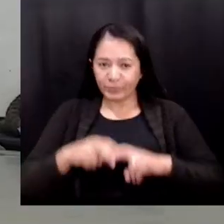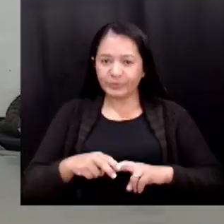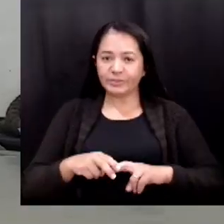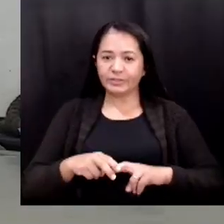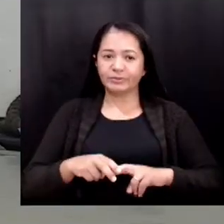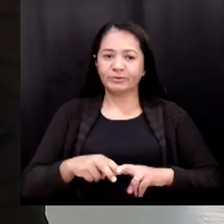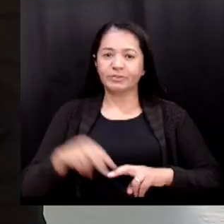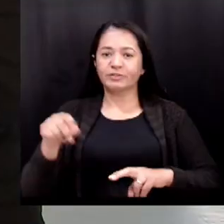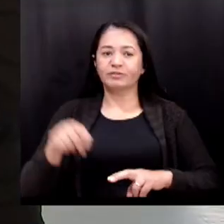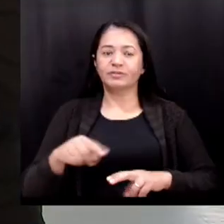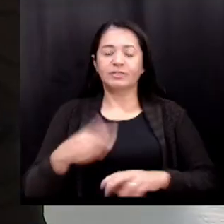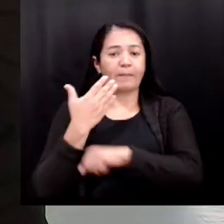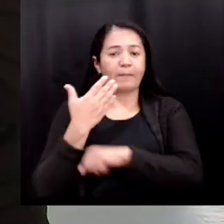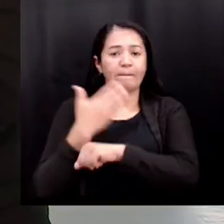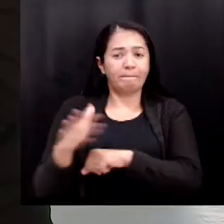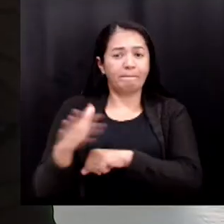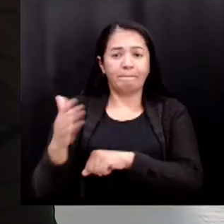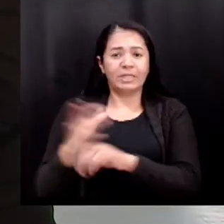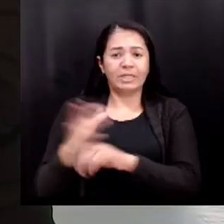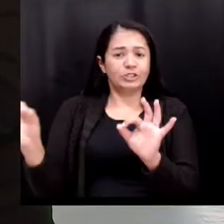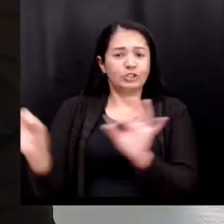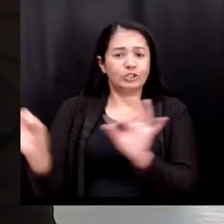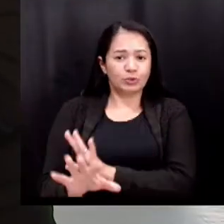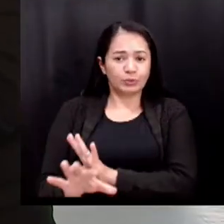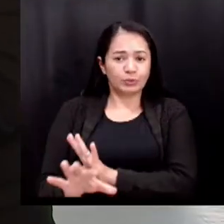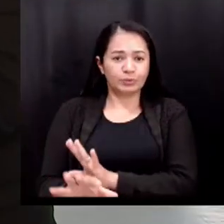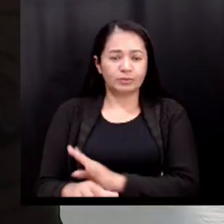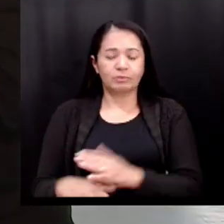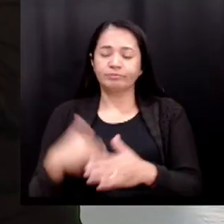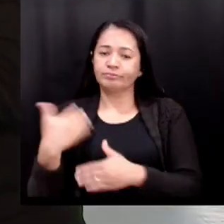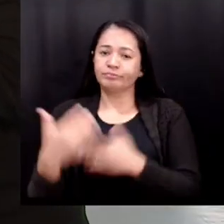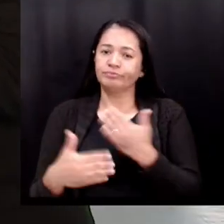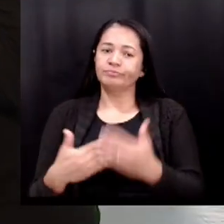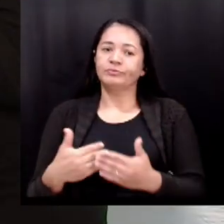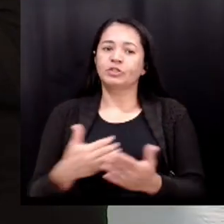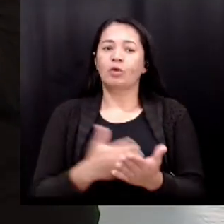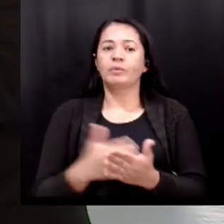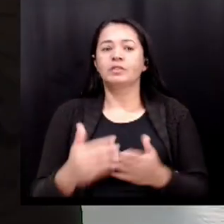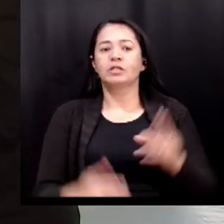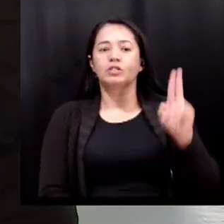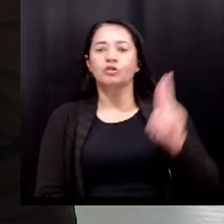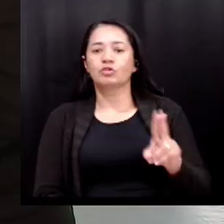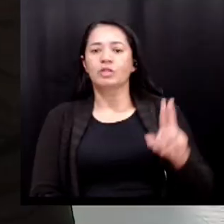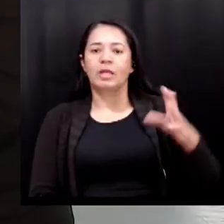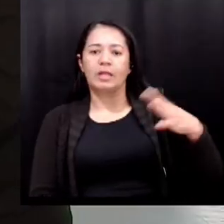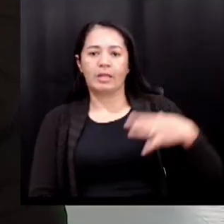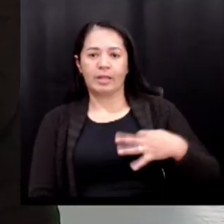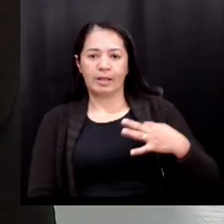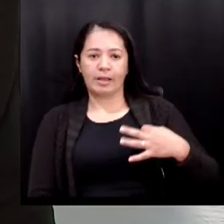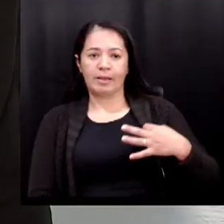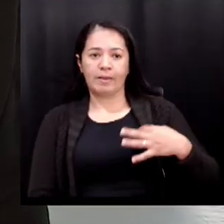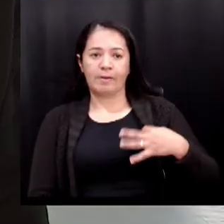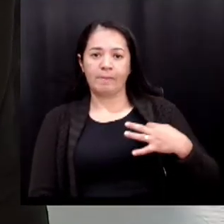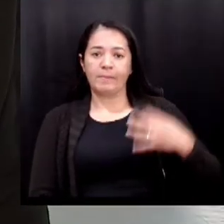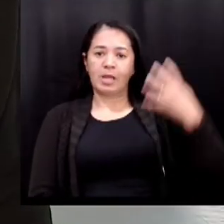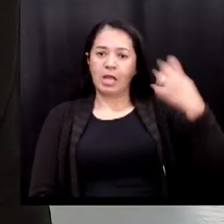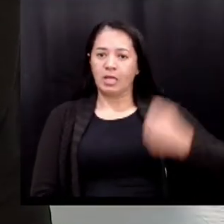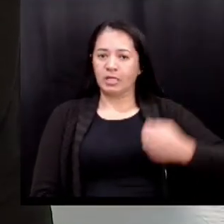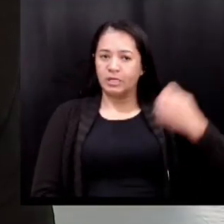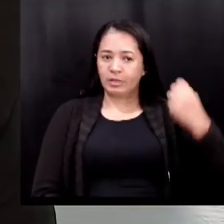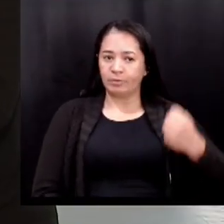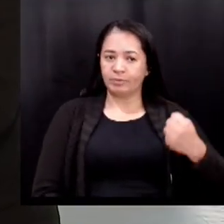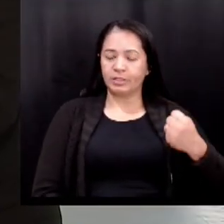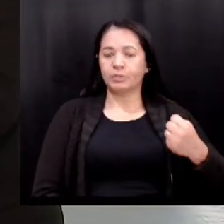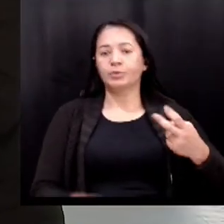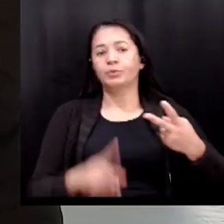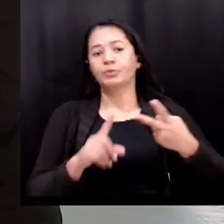prático. E depois, com o tempo, começaram os judôs brancos, os kimonos brancos com o judô,